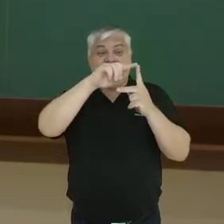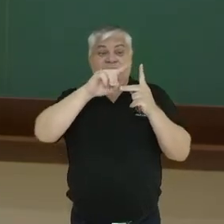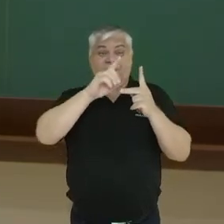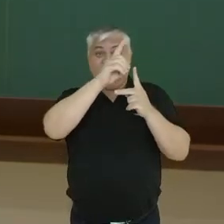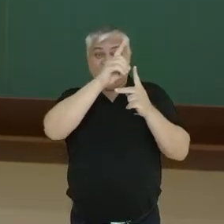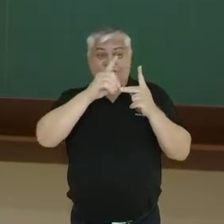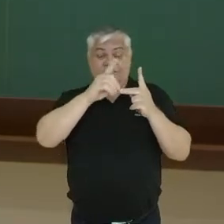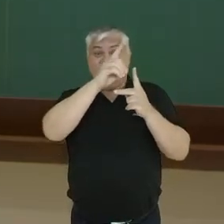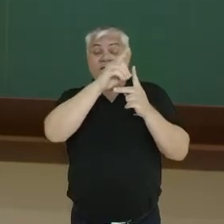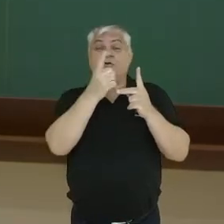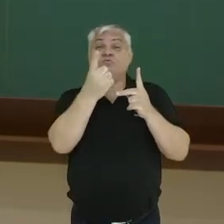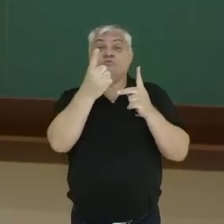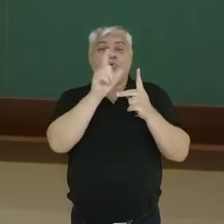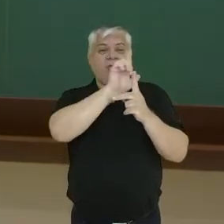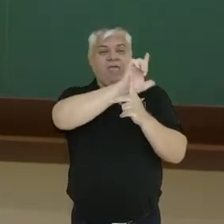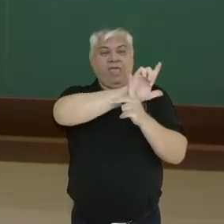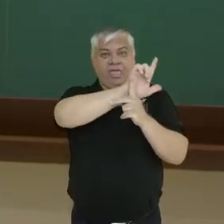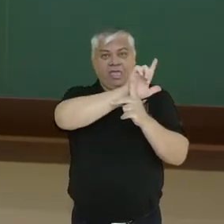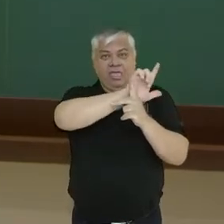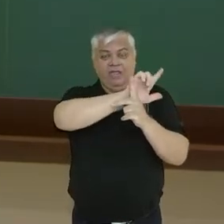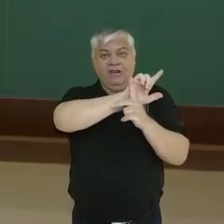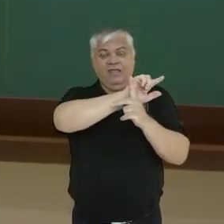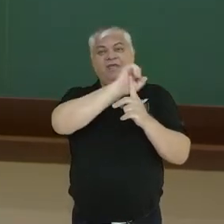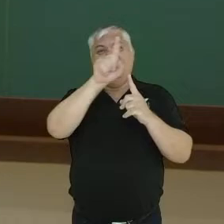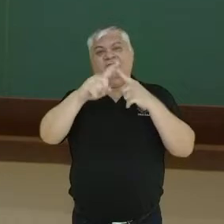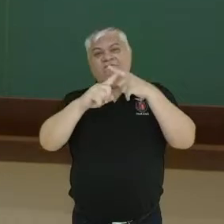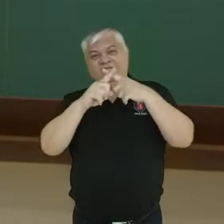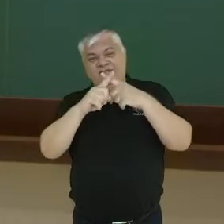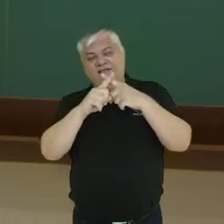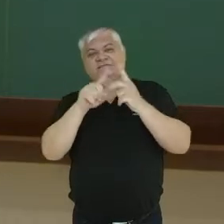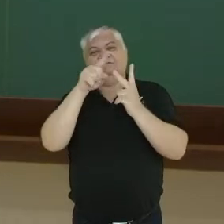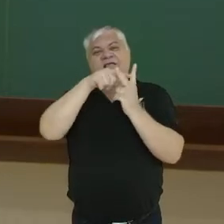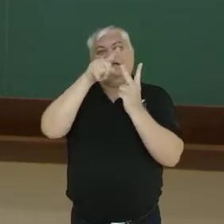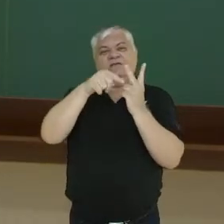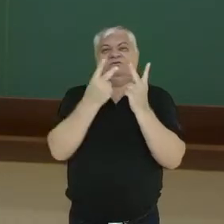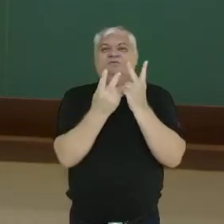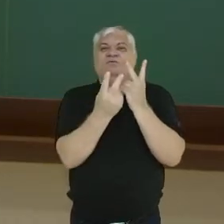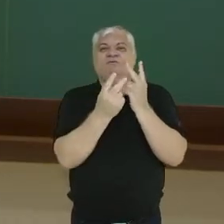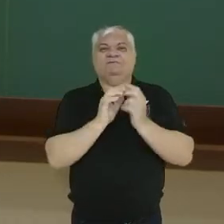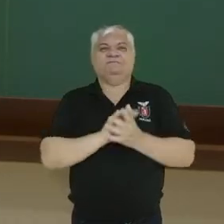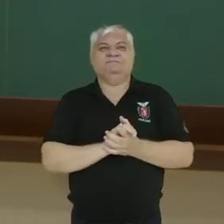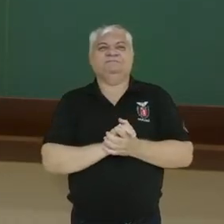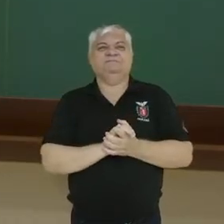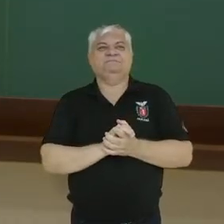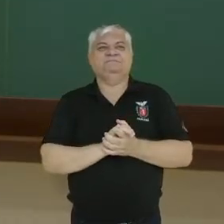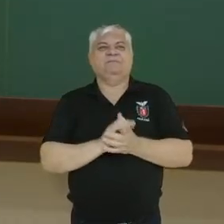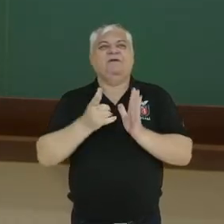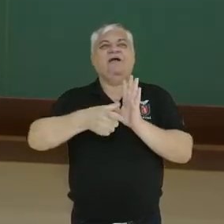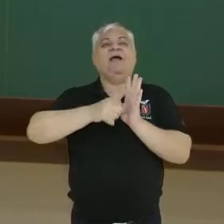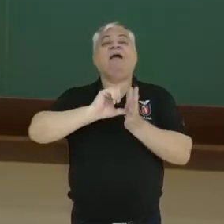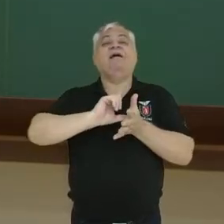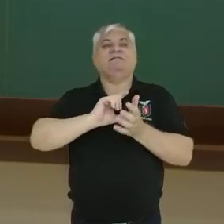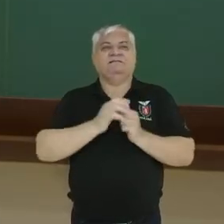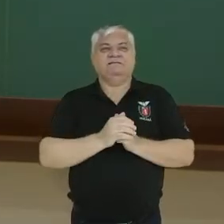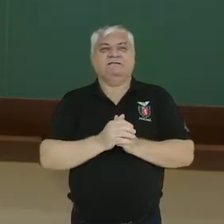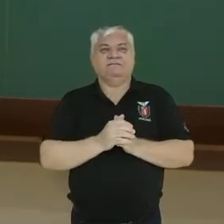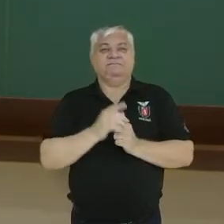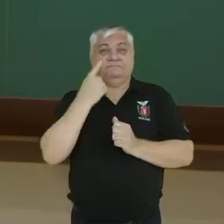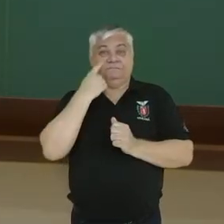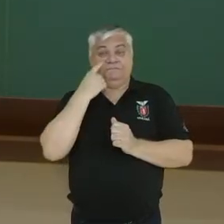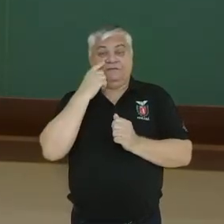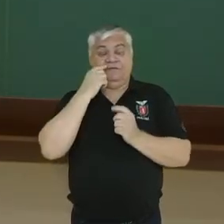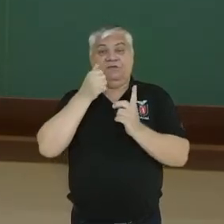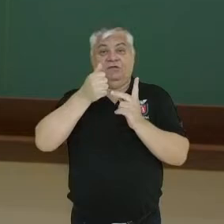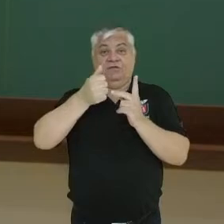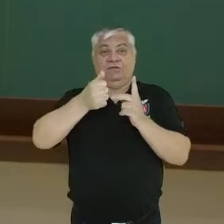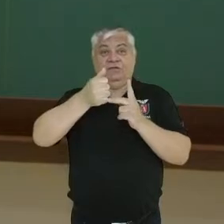quadrado. Vai ser a medida do lado vezes raiz de 2. Olha o que aconteceu anteriormente, ó. Lado não era